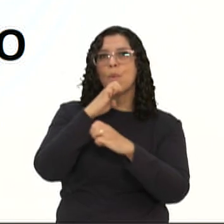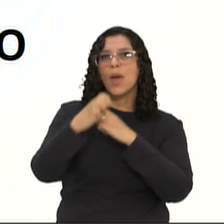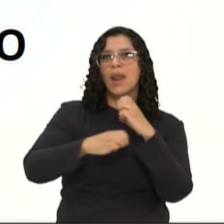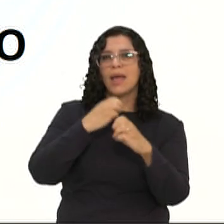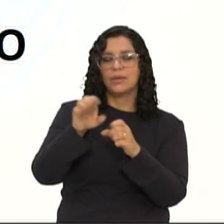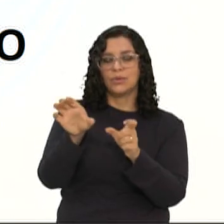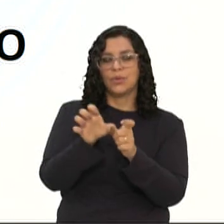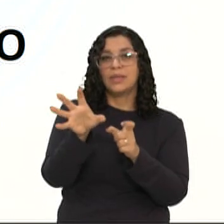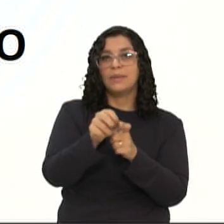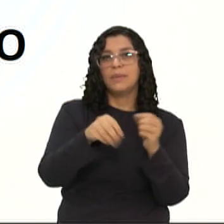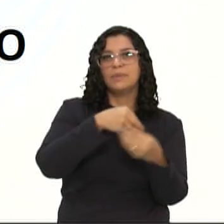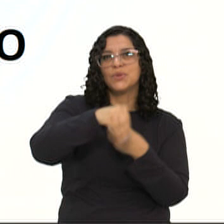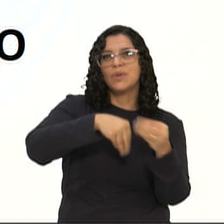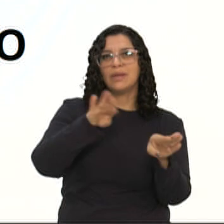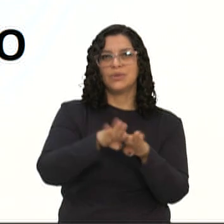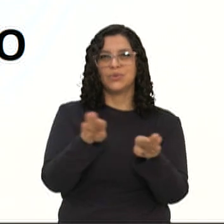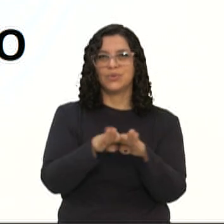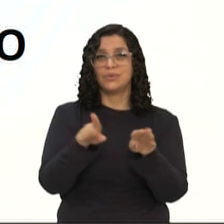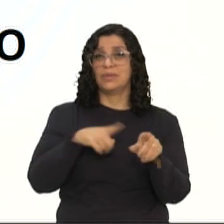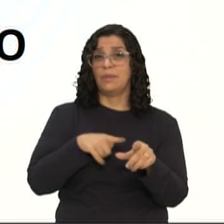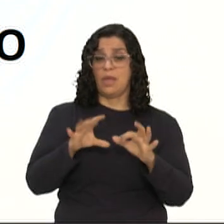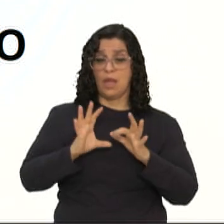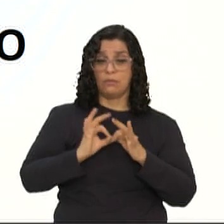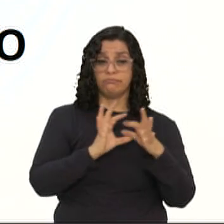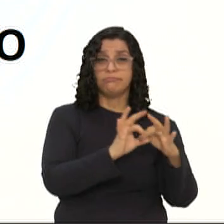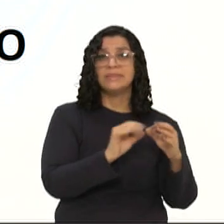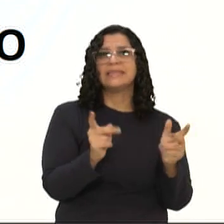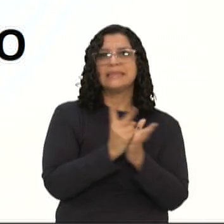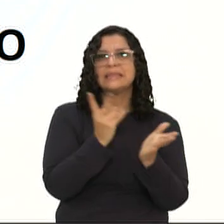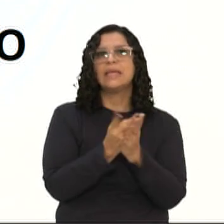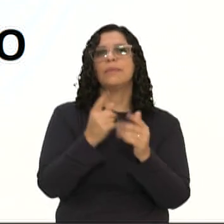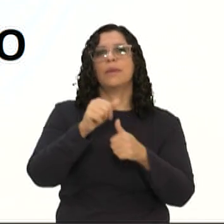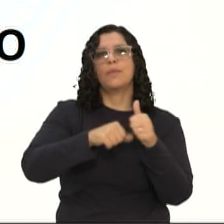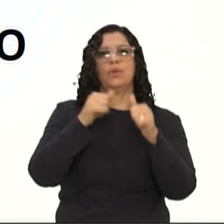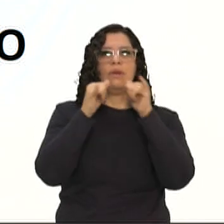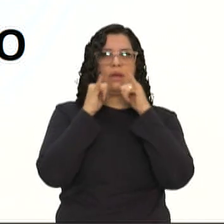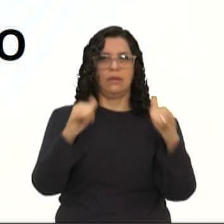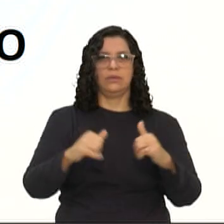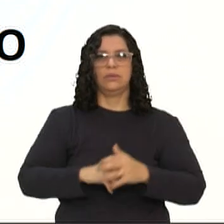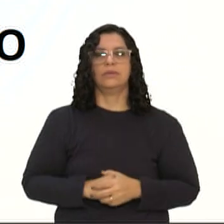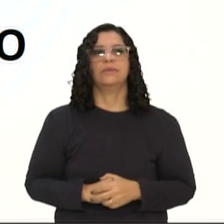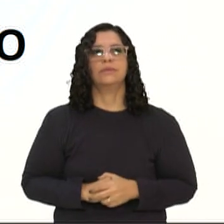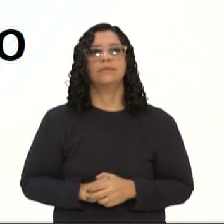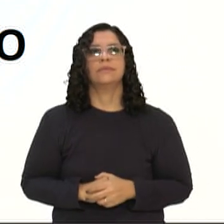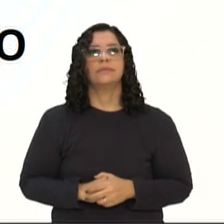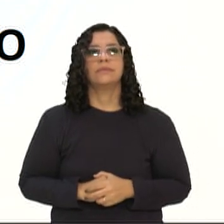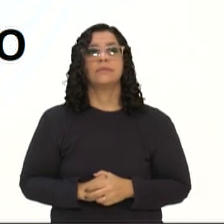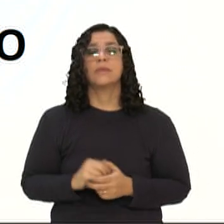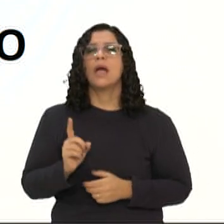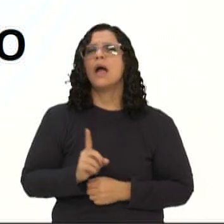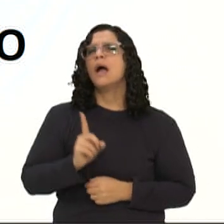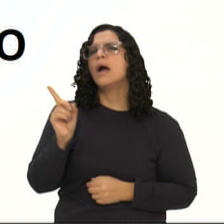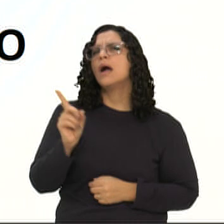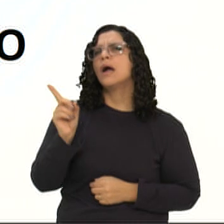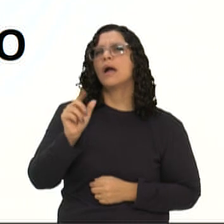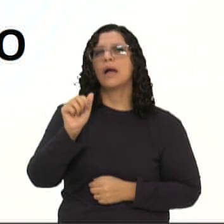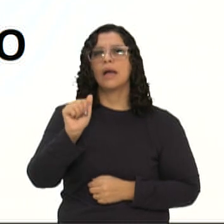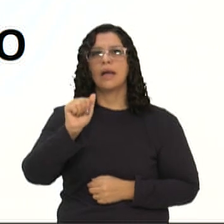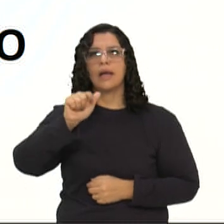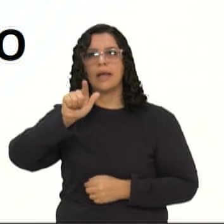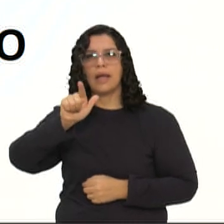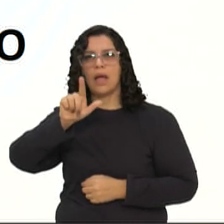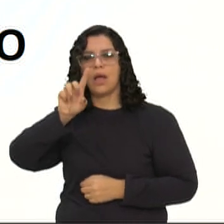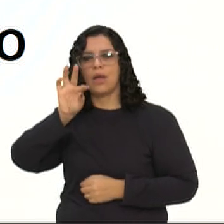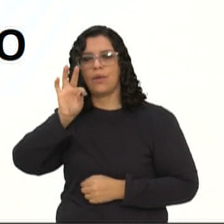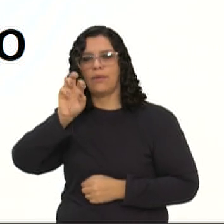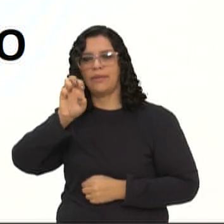esse movimento contínuo da corrente, né, da corrente elétrica ali. Esse alternador,